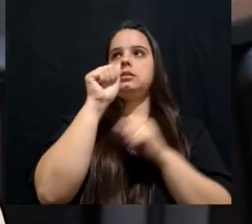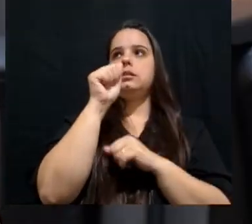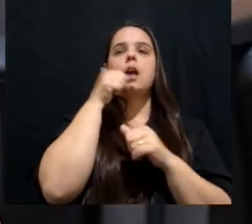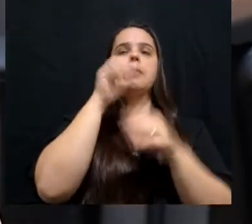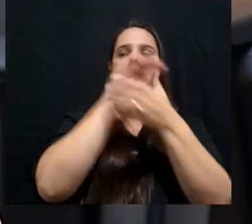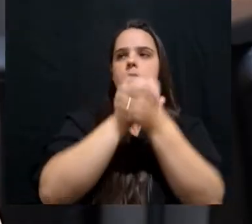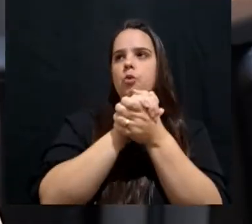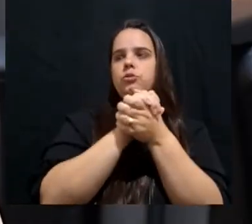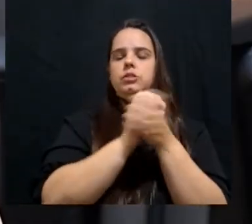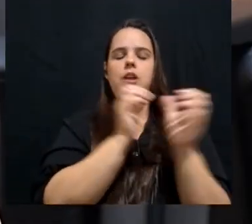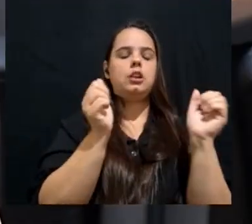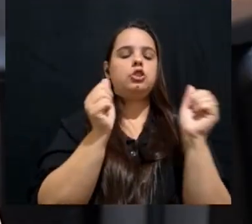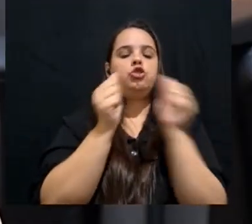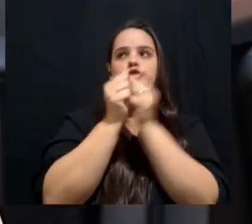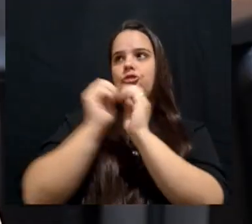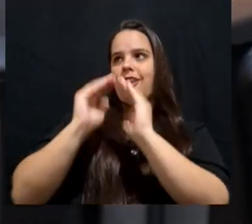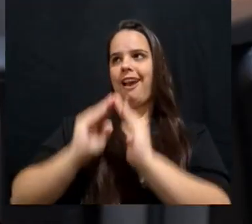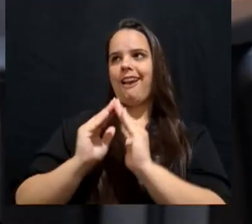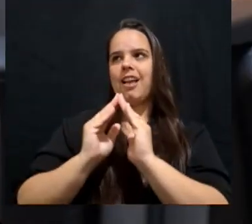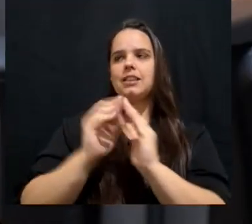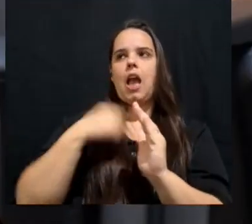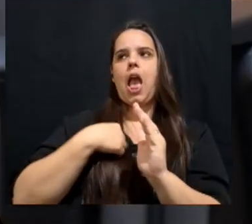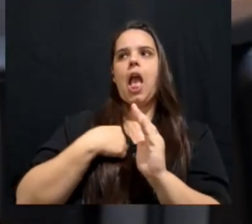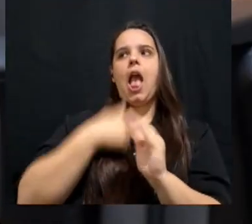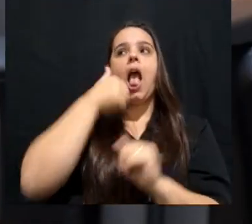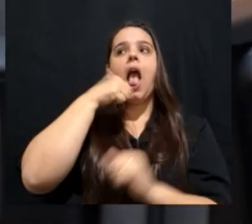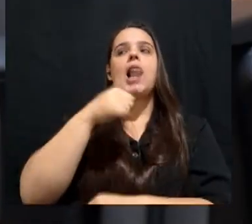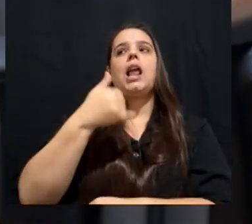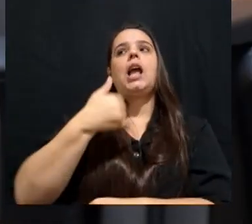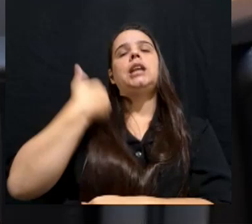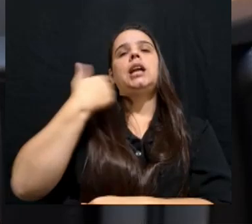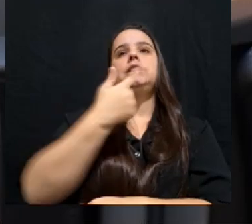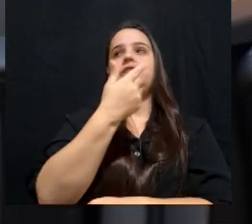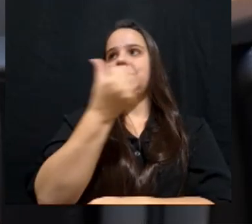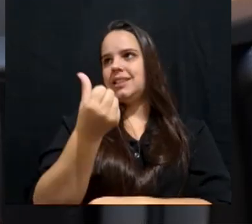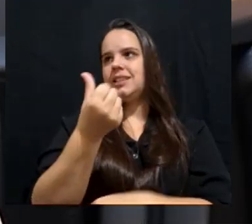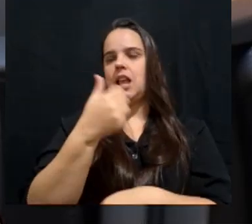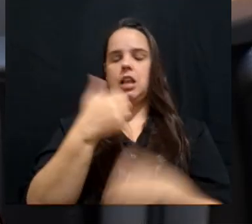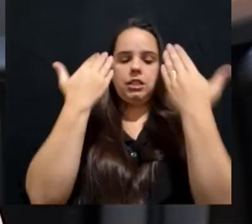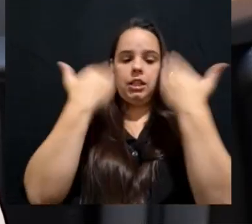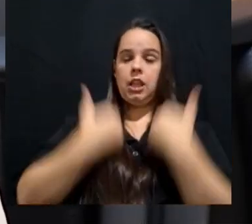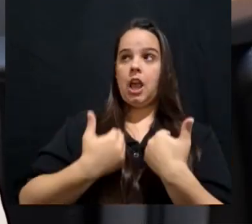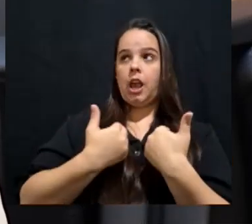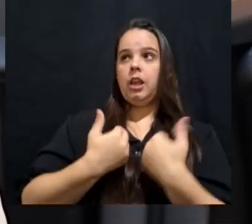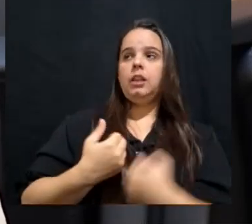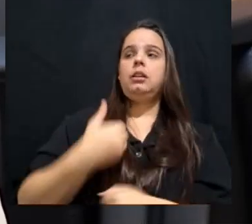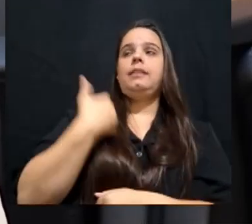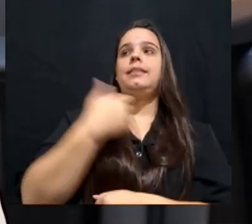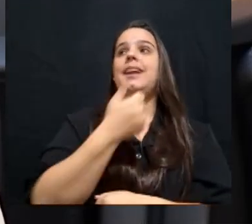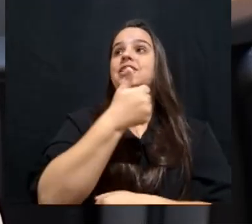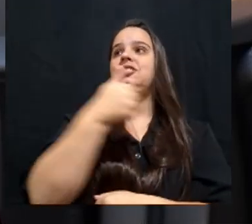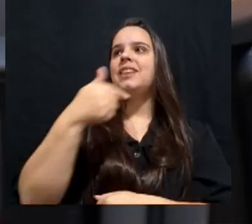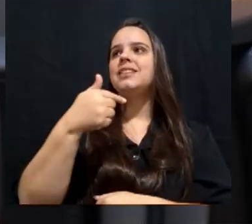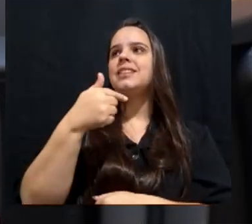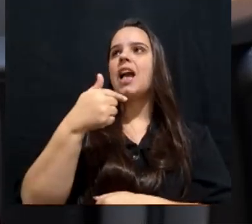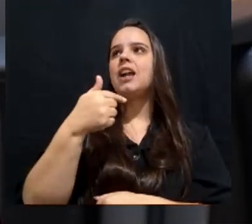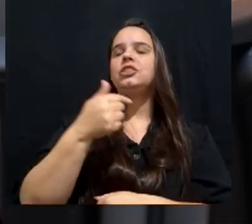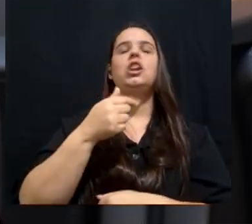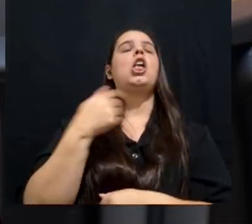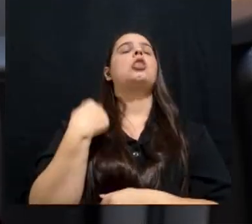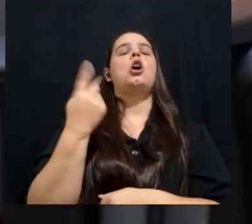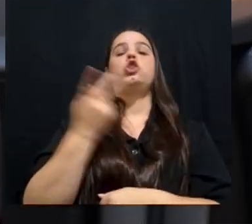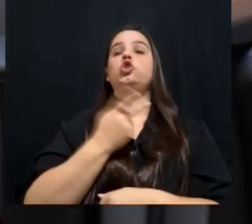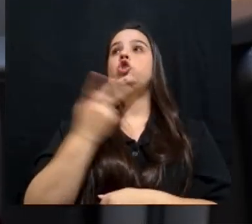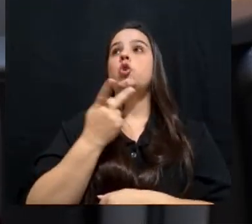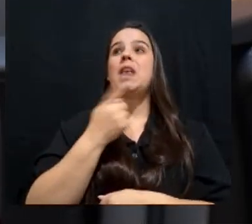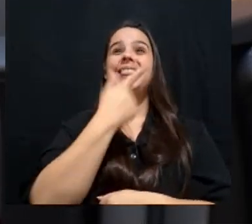tinha 17, né? Nós fomos morar juntos, e aí nós casamos só depois de 10 anos juntos. Olha. Né? Quando o meu filho já